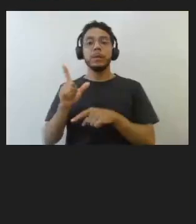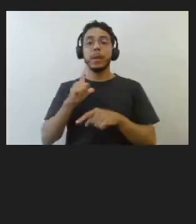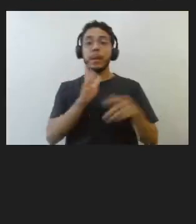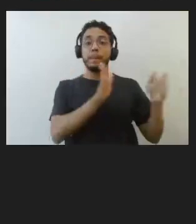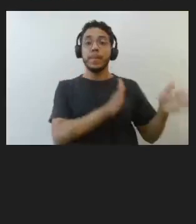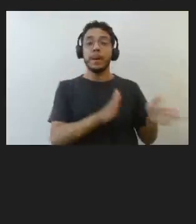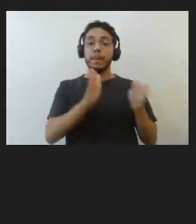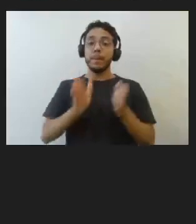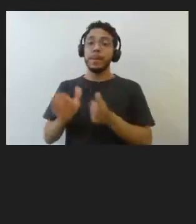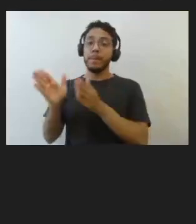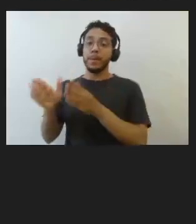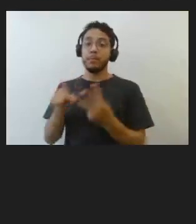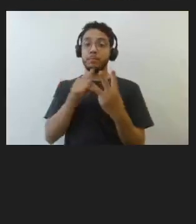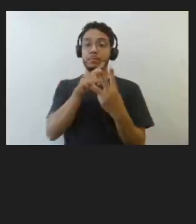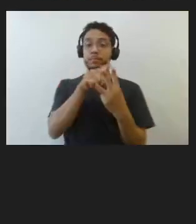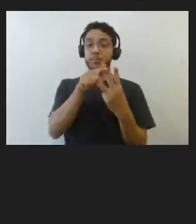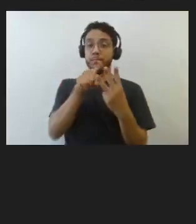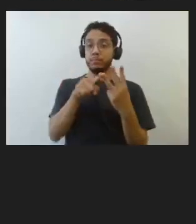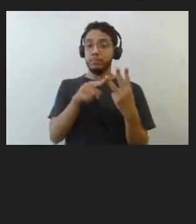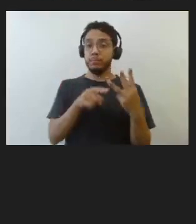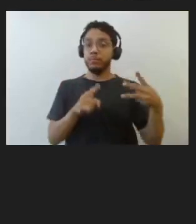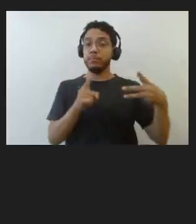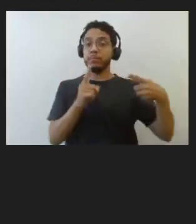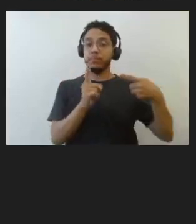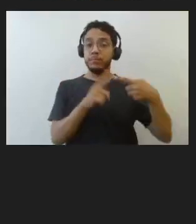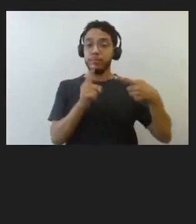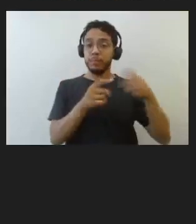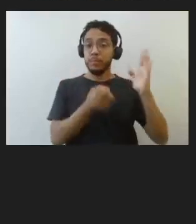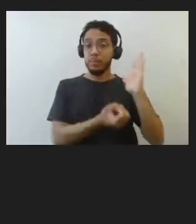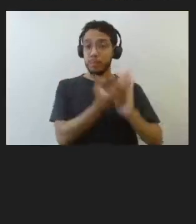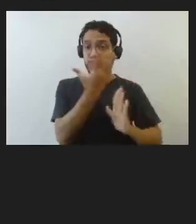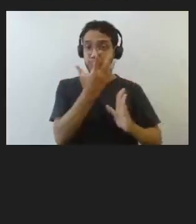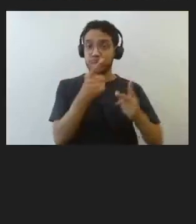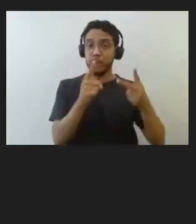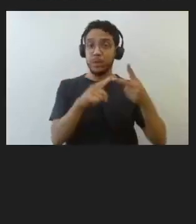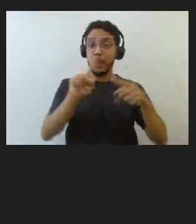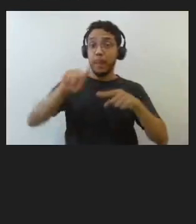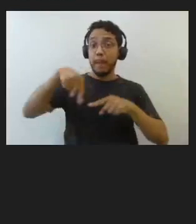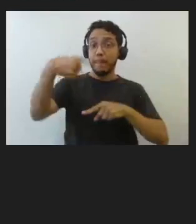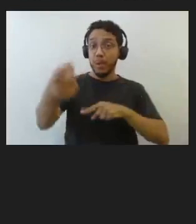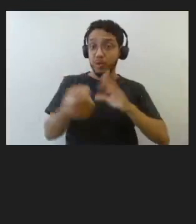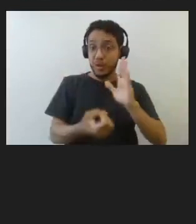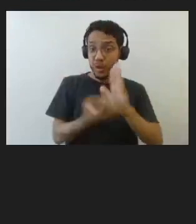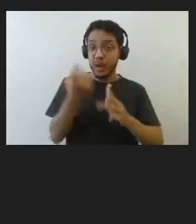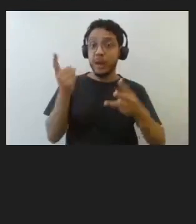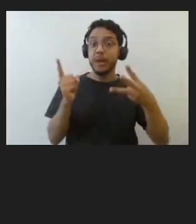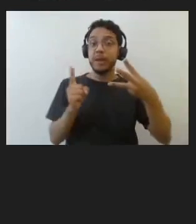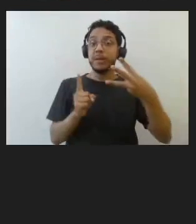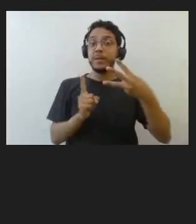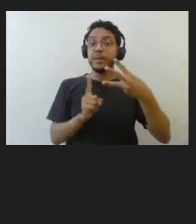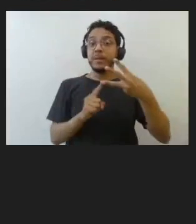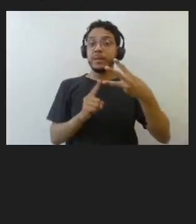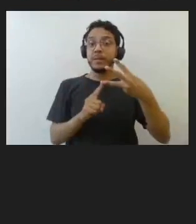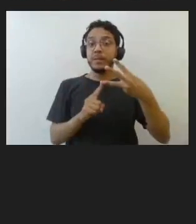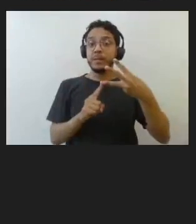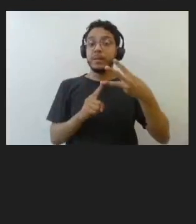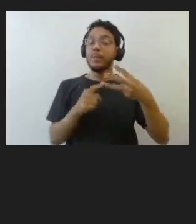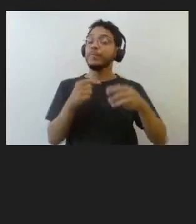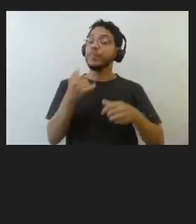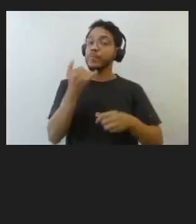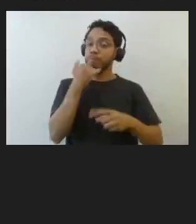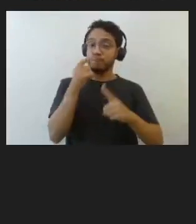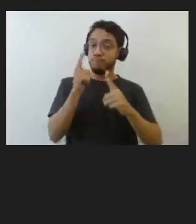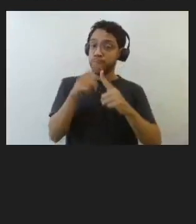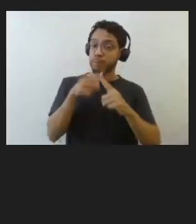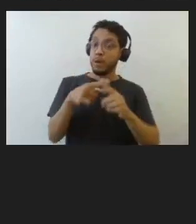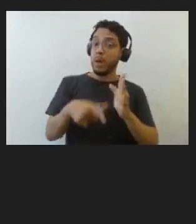etapas. Três etapas, a de pré-produção, a de pós-produção e a de pré-produção, de